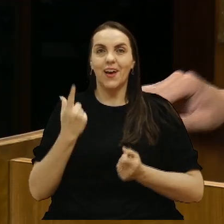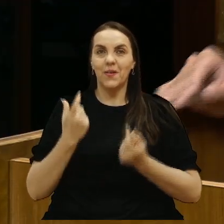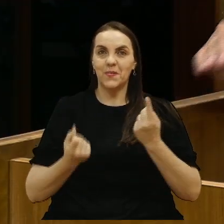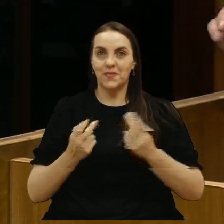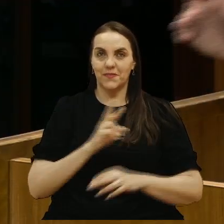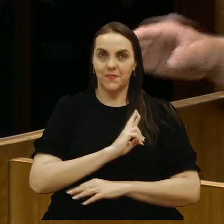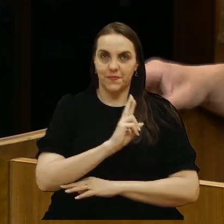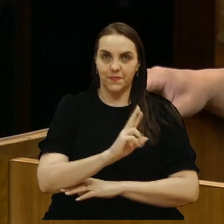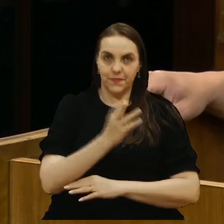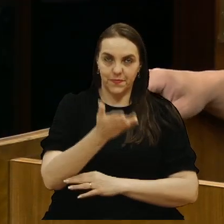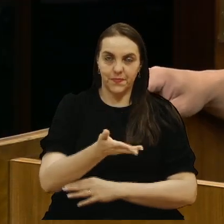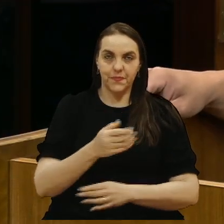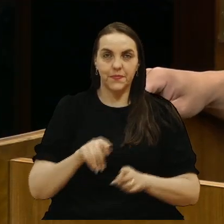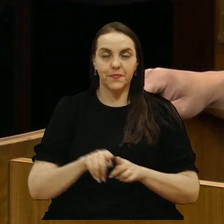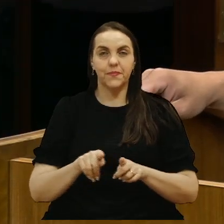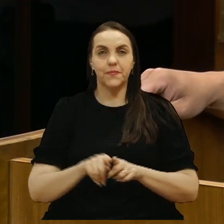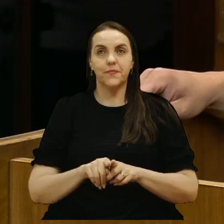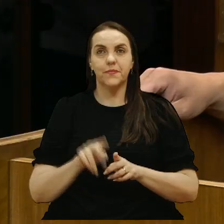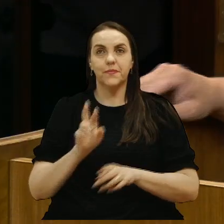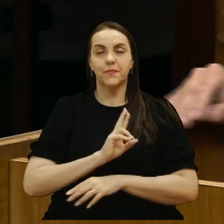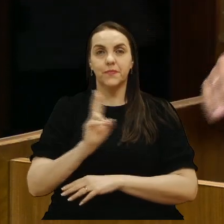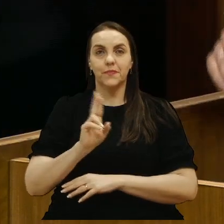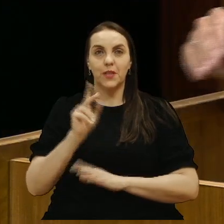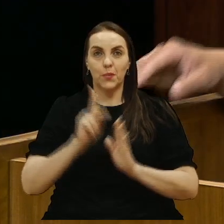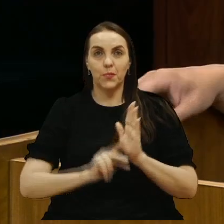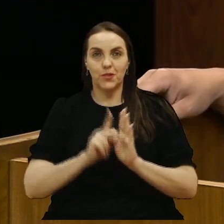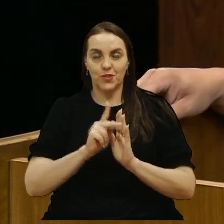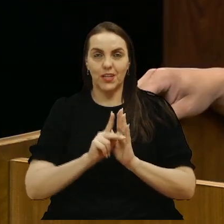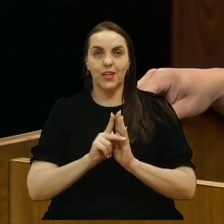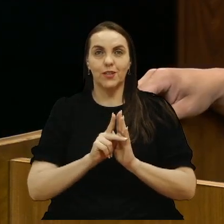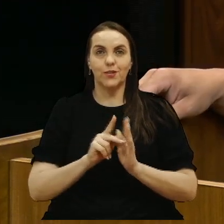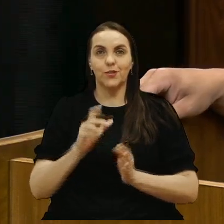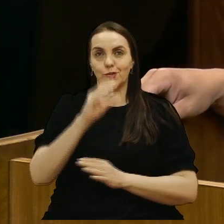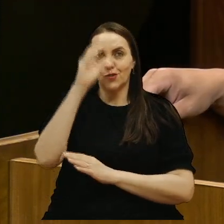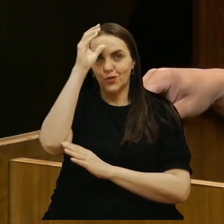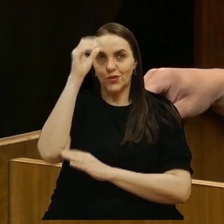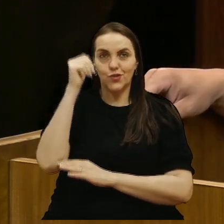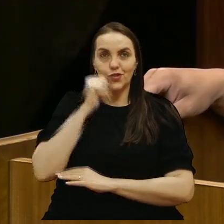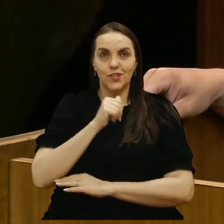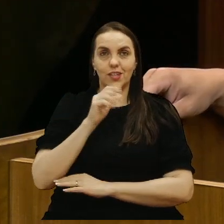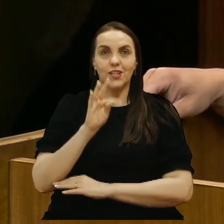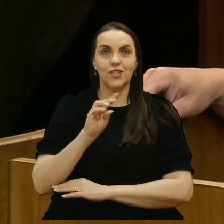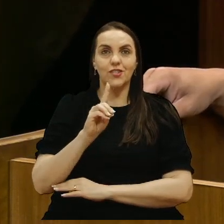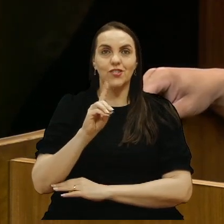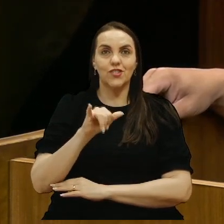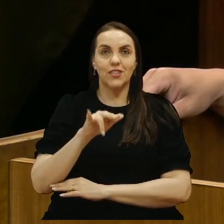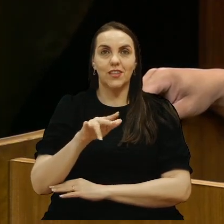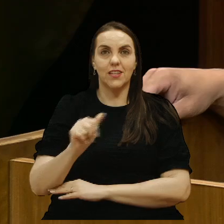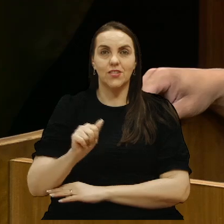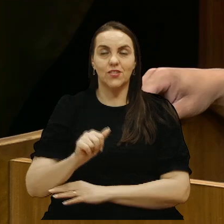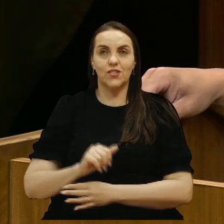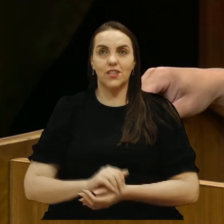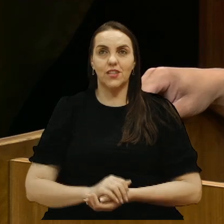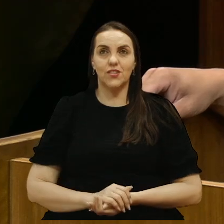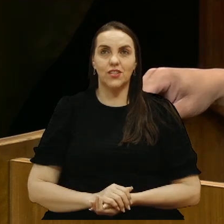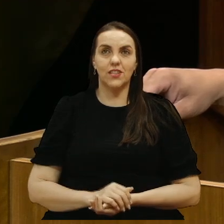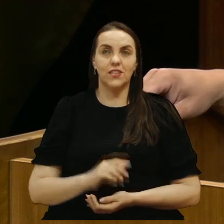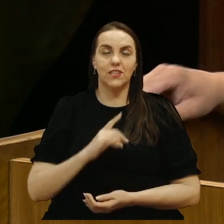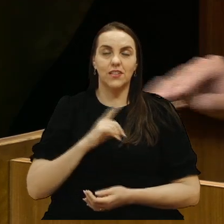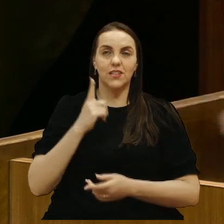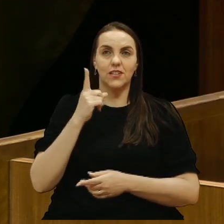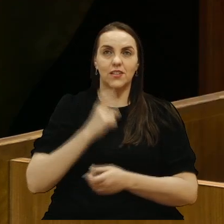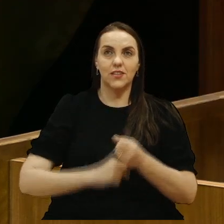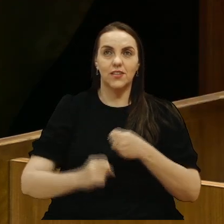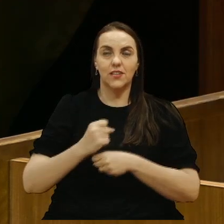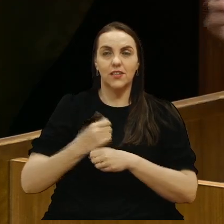representantes, também representantes do nosso projeto, o Projeto Tiadina, que é um projeto que a gente criou há 1 ano atrás. E